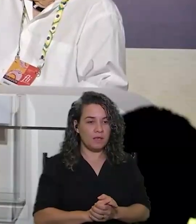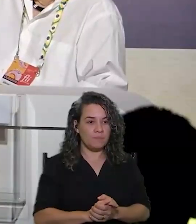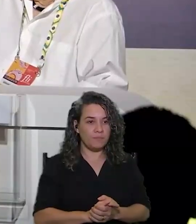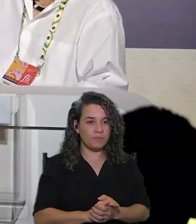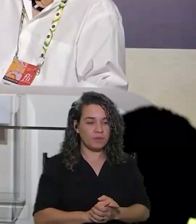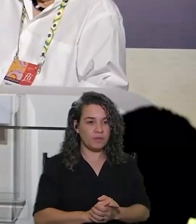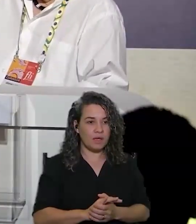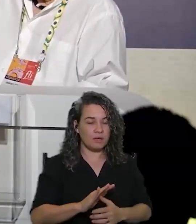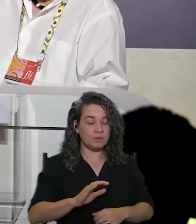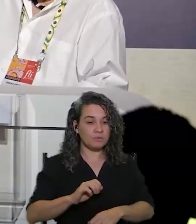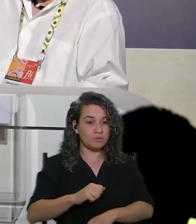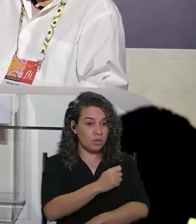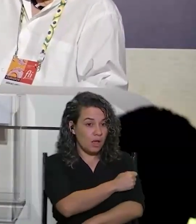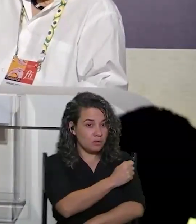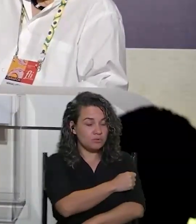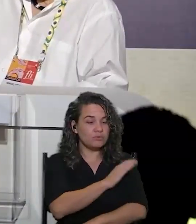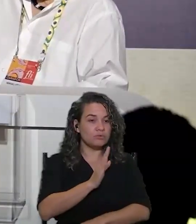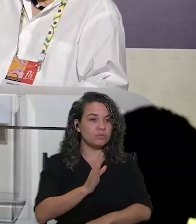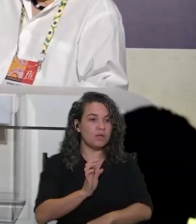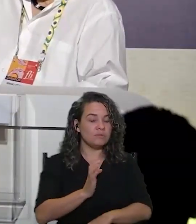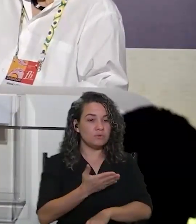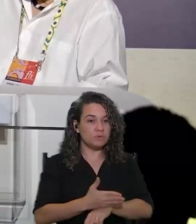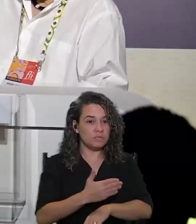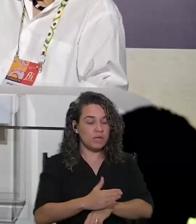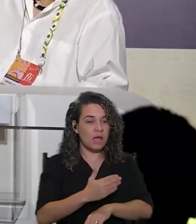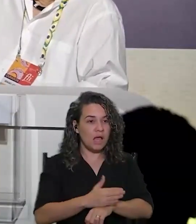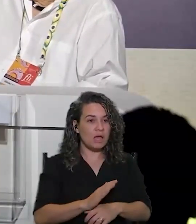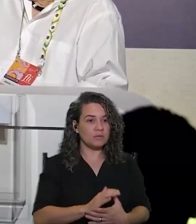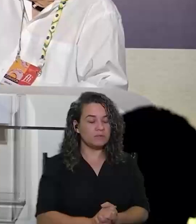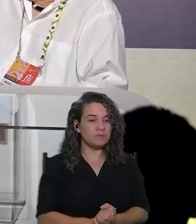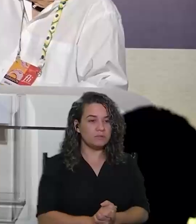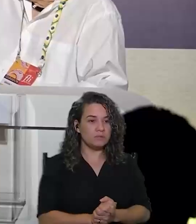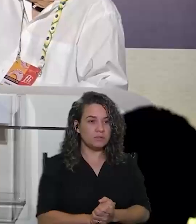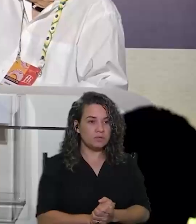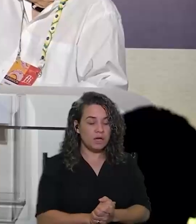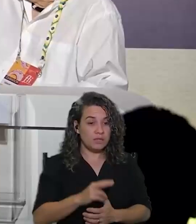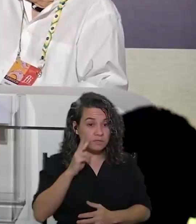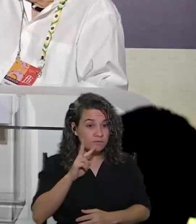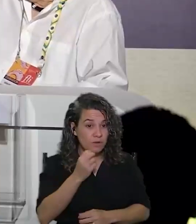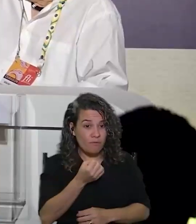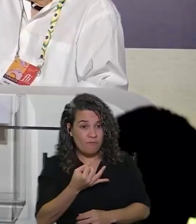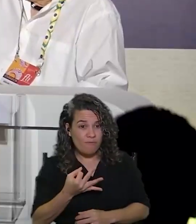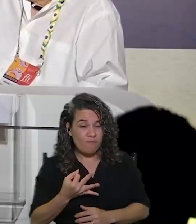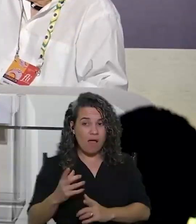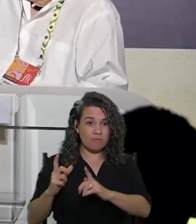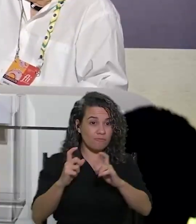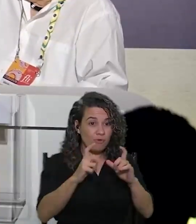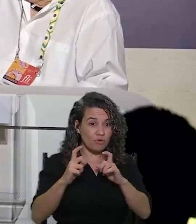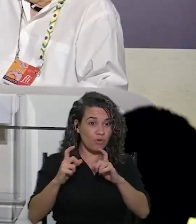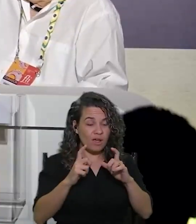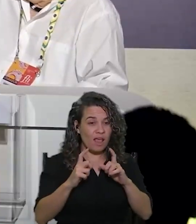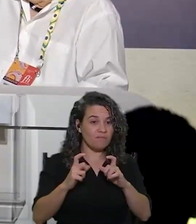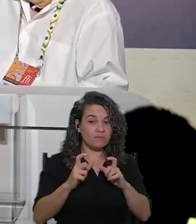o estágio final do curso de História no Arquivo Público do DF, e eles se depararam com fotografias, inúmeras fotografias dos trabalhadores negros, e não